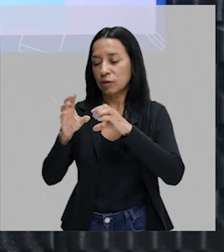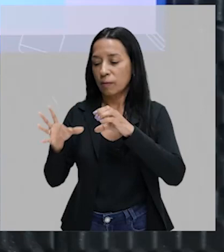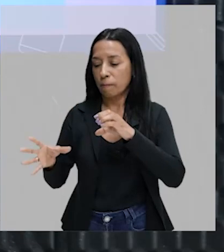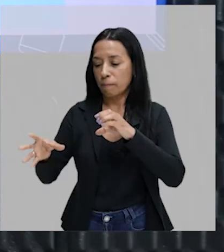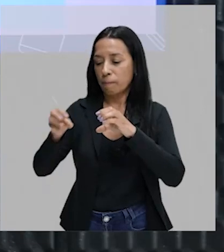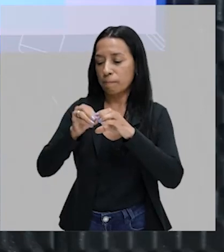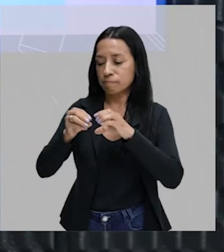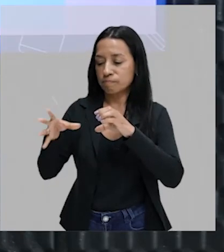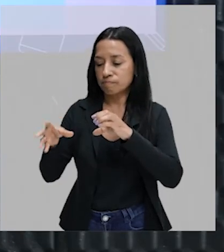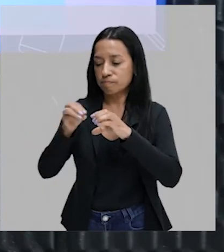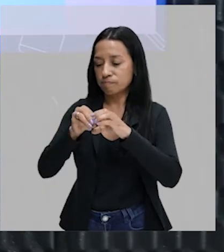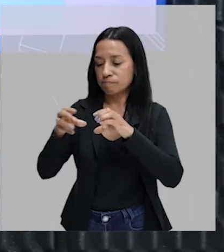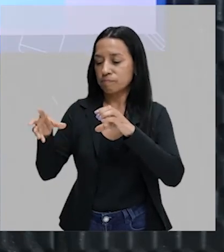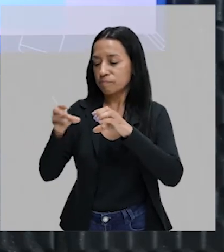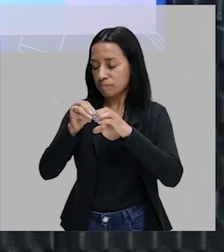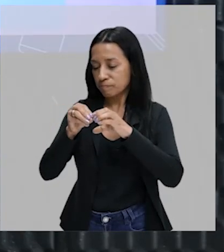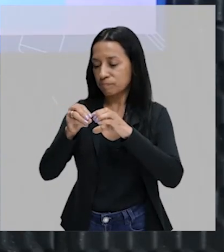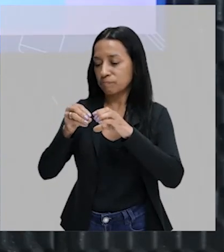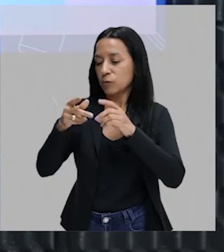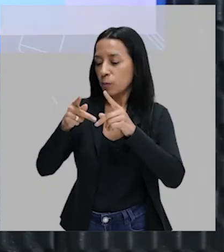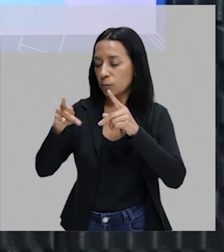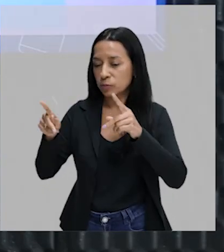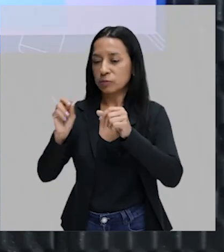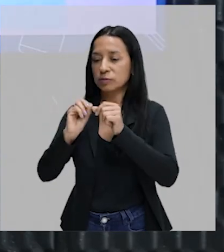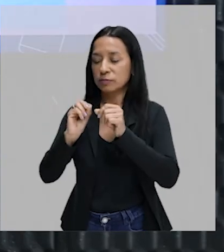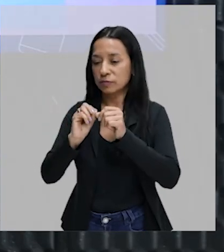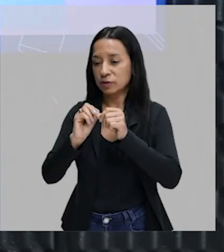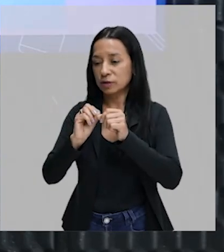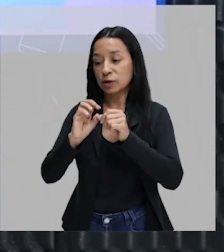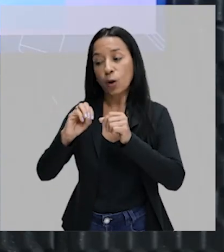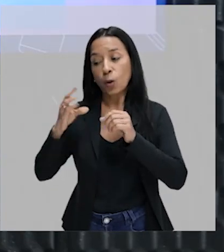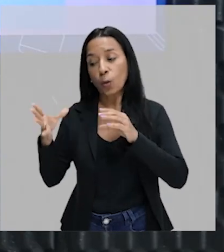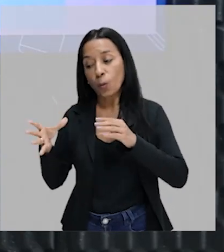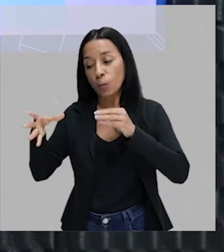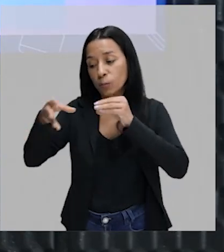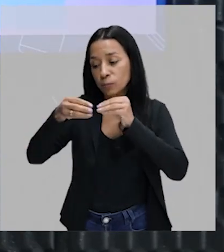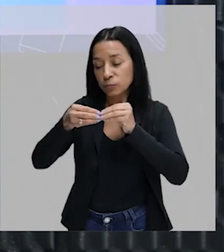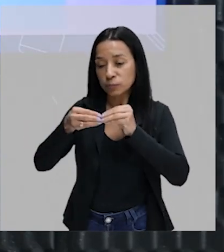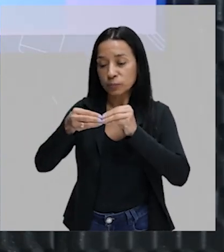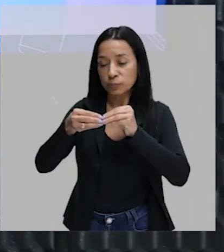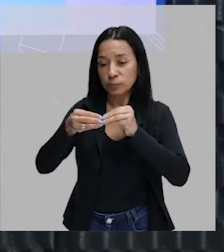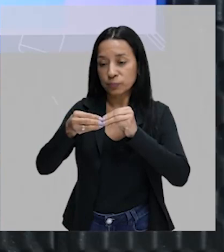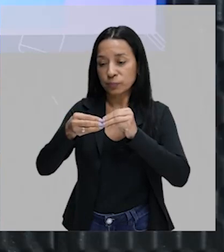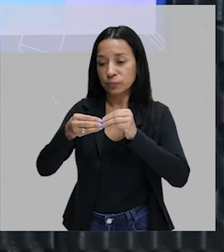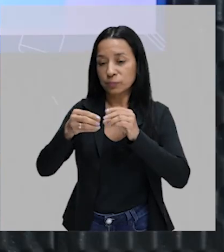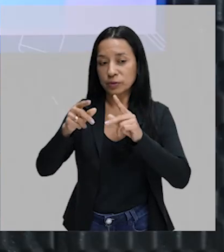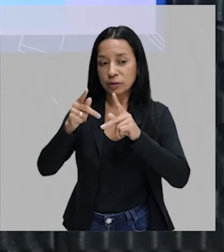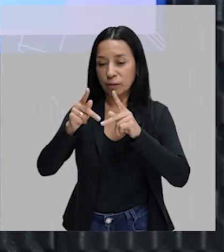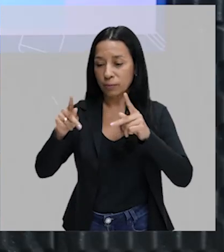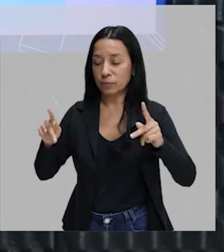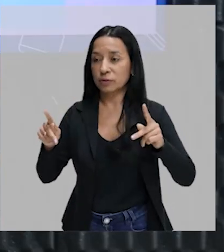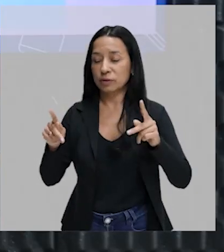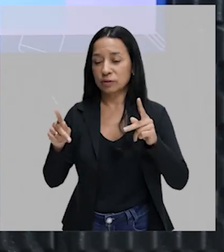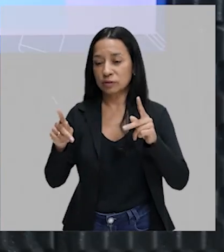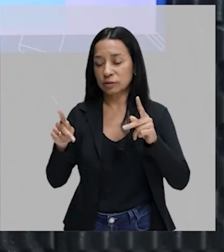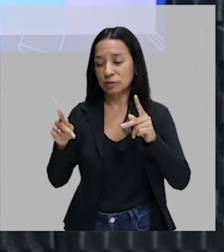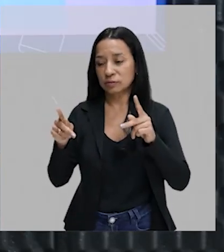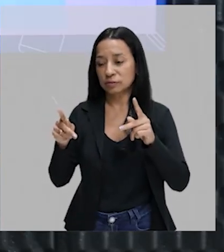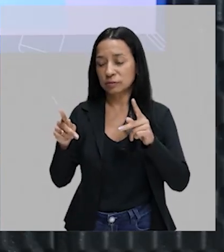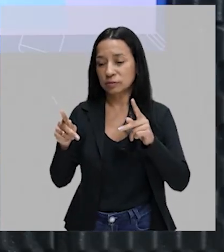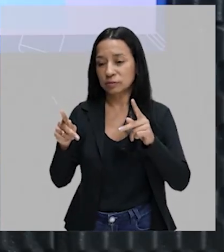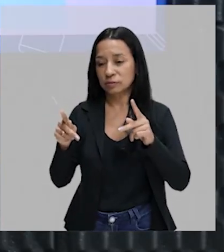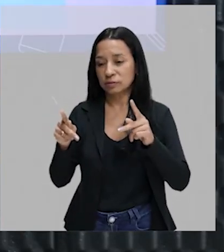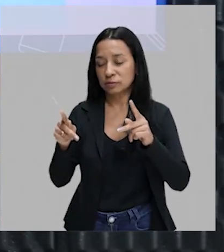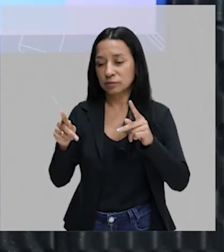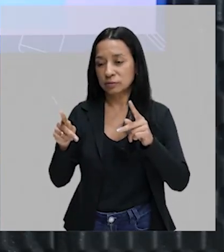adicionando aminoácidos à proteína que vai sendo produzida ou sintetizada. E essa proteína, ela vai fazer parte, por exemplo,